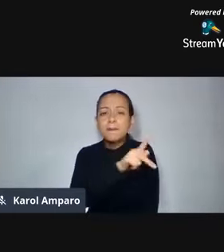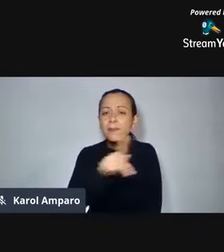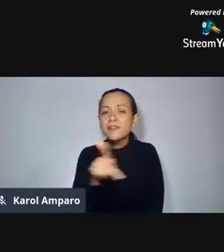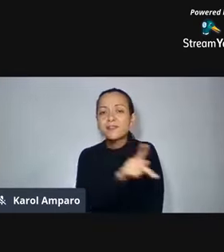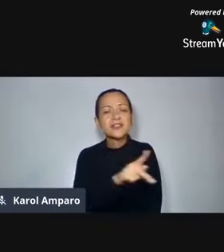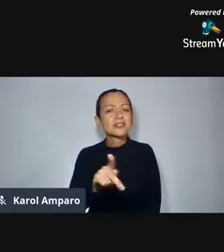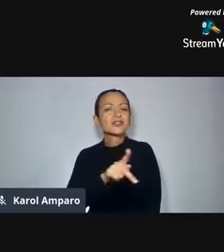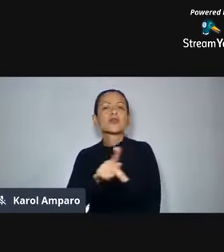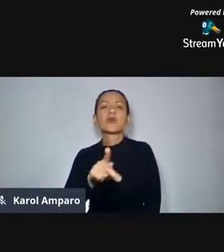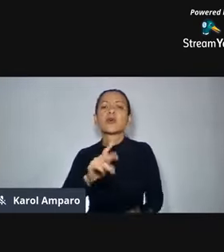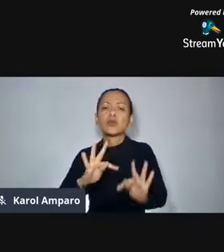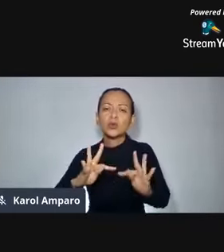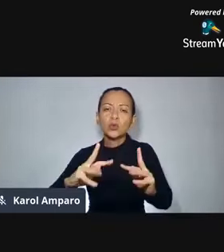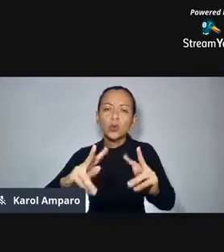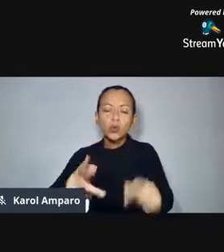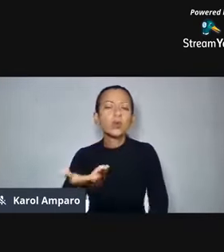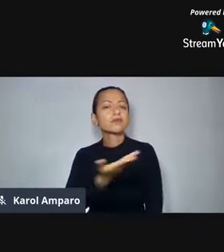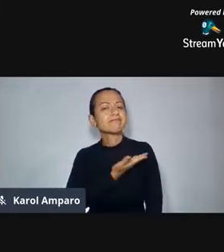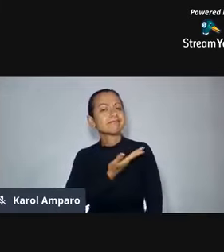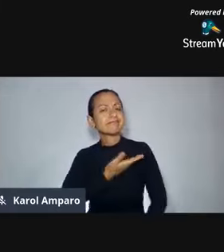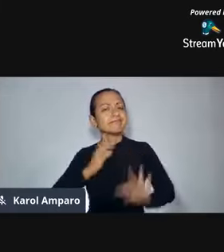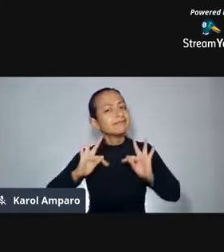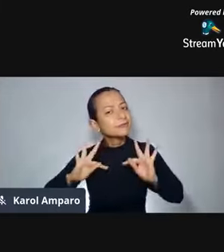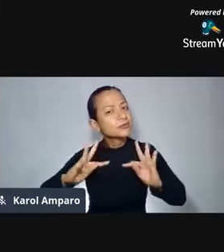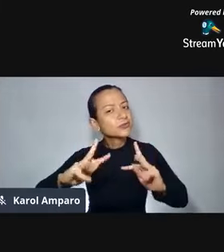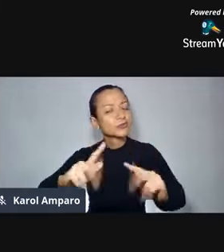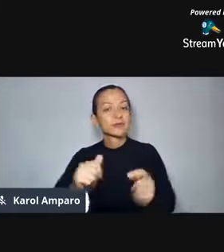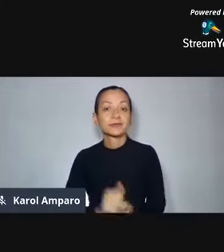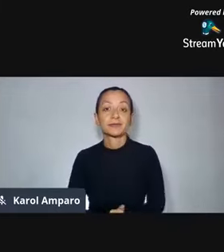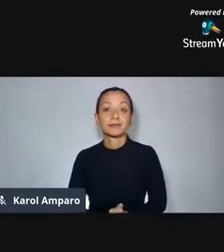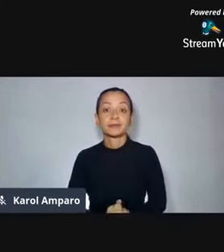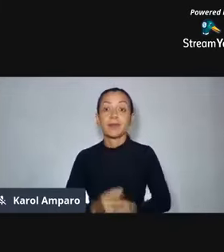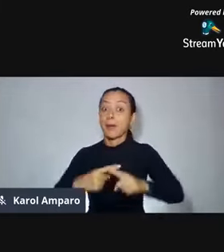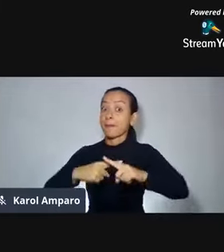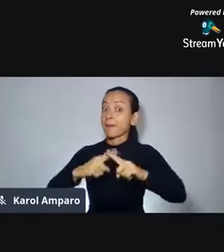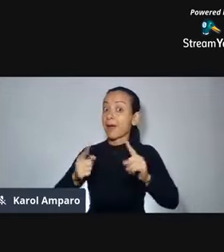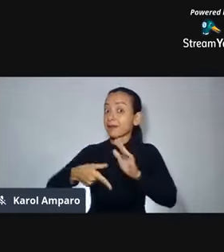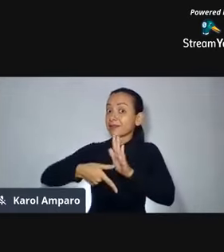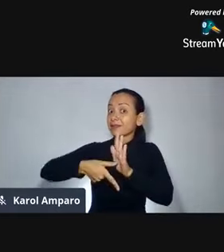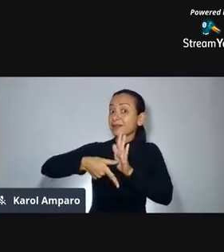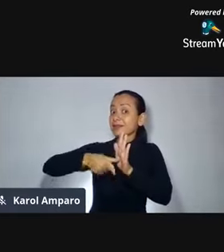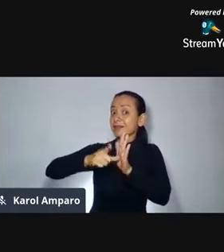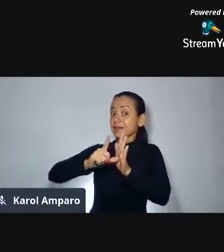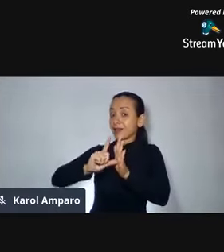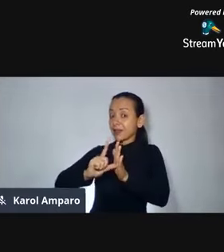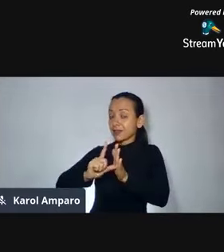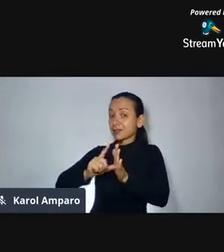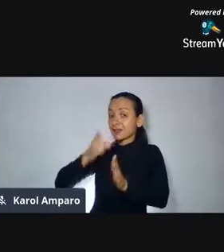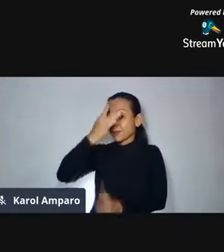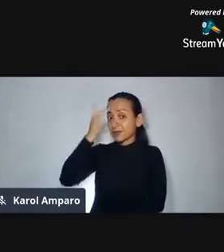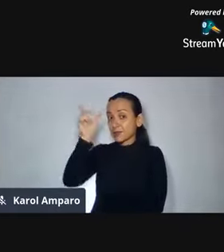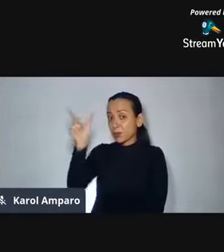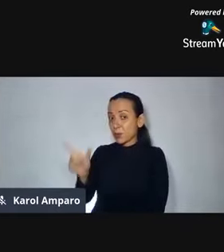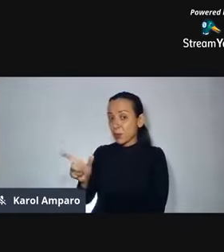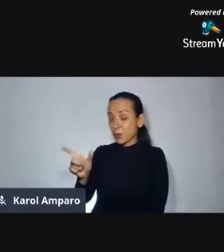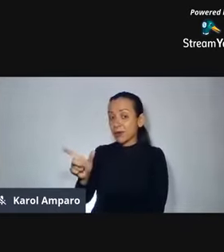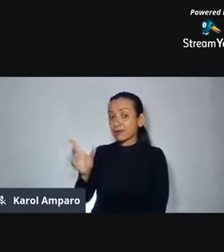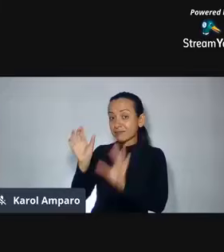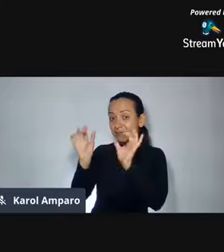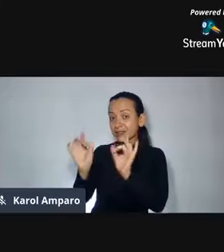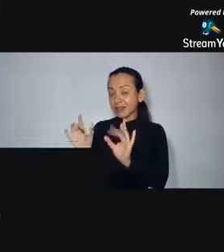amigos, discípulos que estão acompanhando. Mas antes de trazer o grande mestre aqui, vamos trazer esse